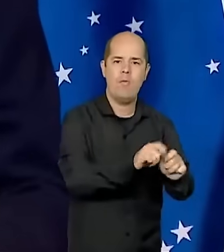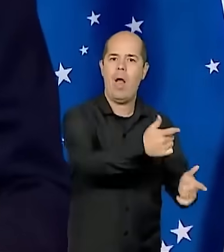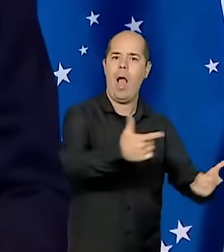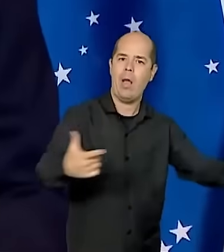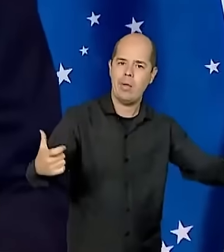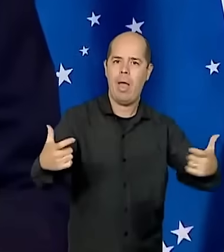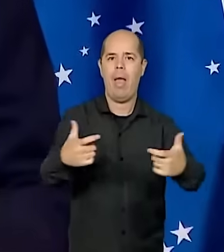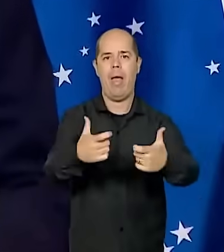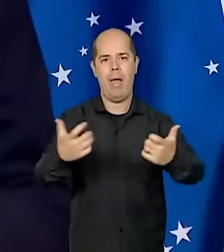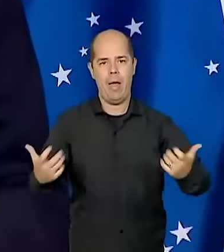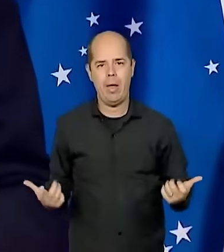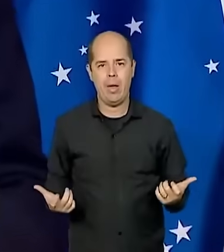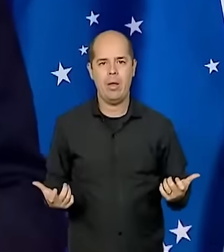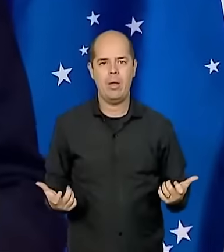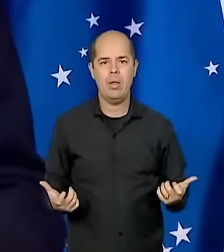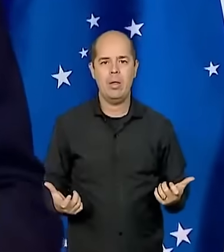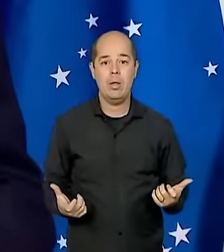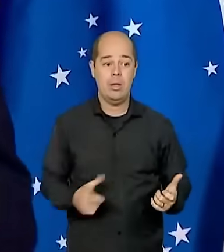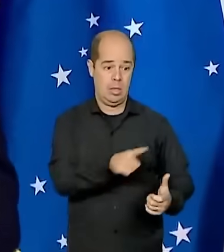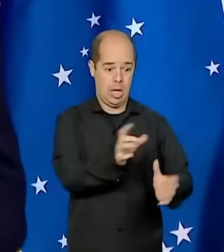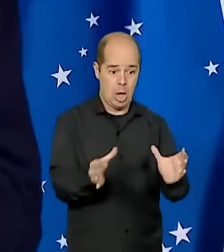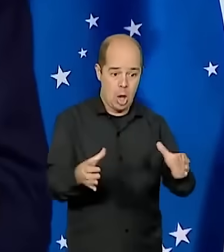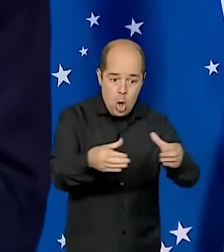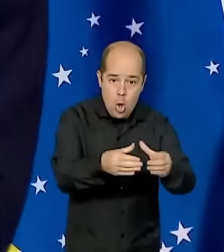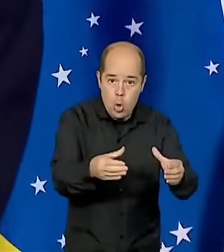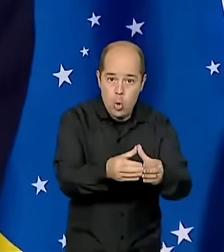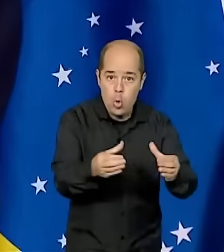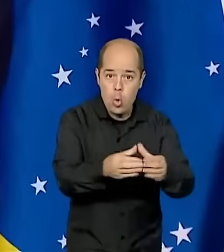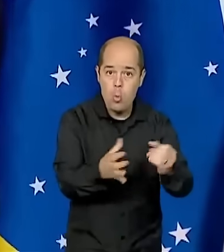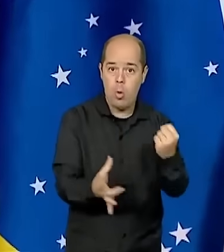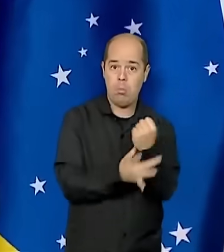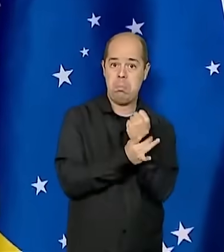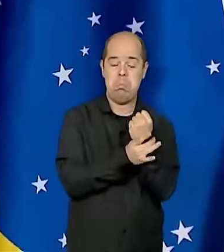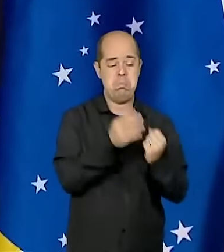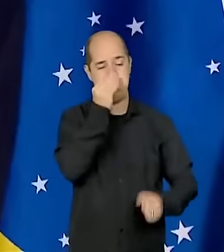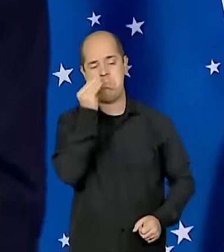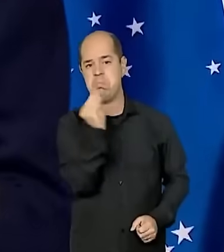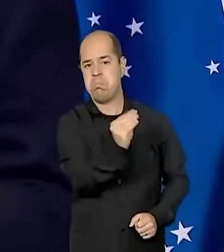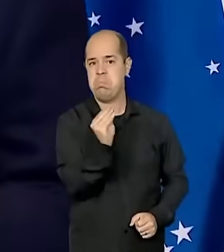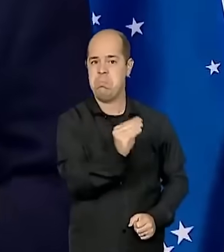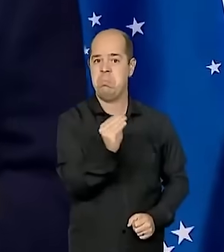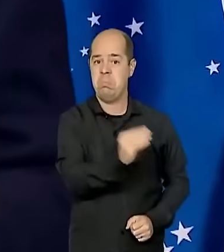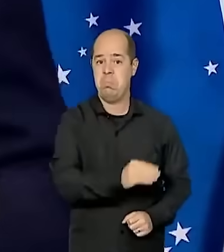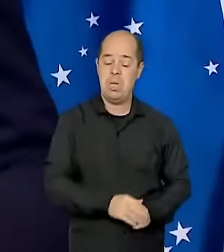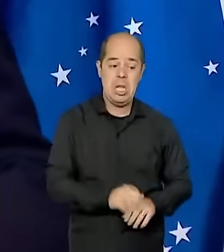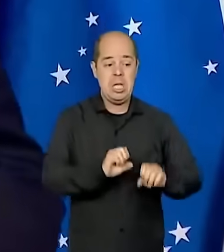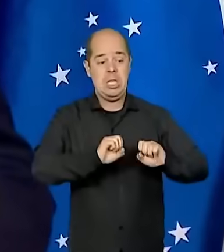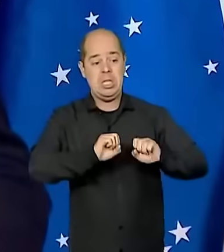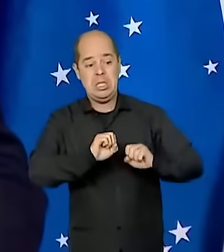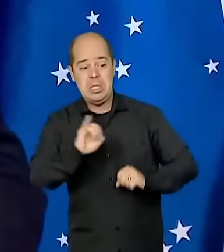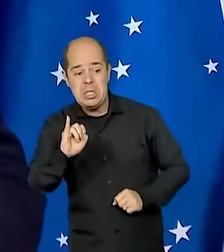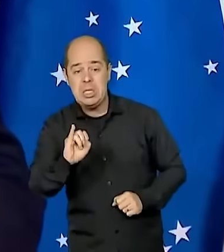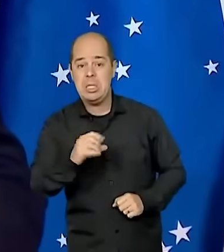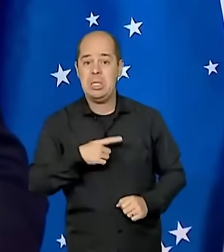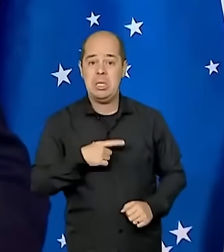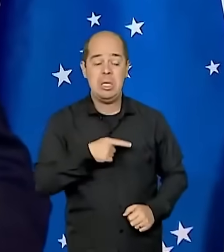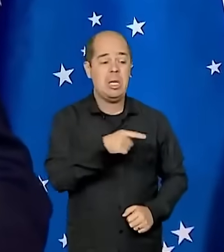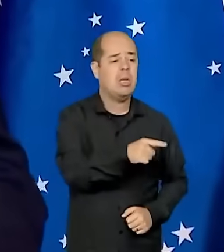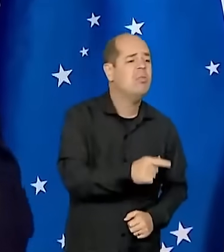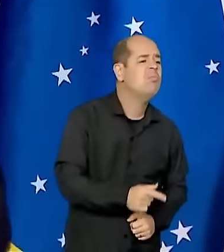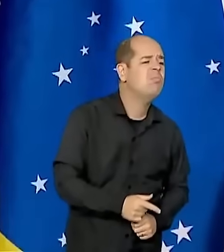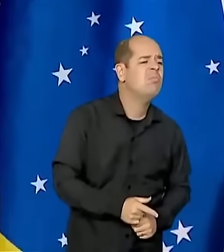pela decisão do Conselho de Segurança. E quando alguma decisão importante passa que não interessa, eles têm o direito de